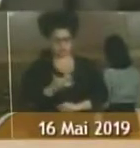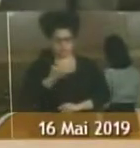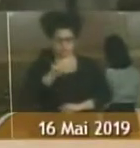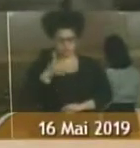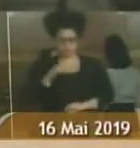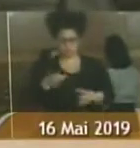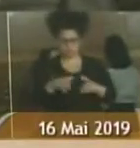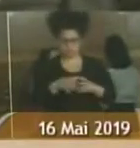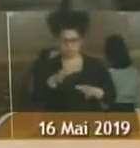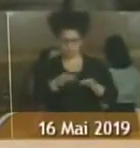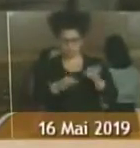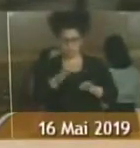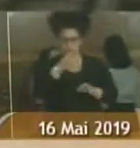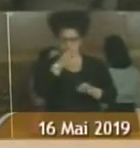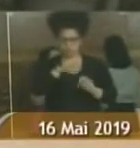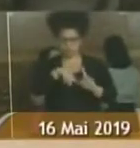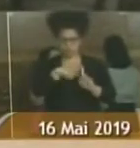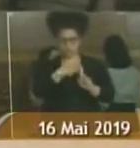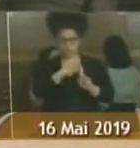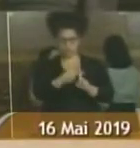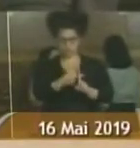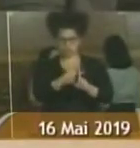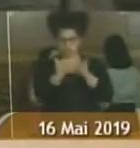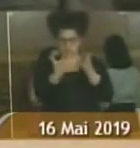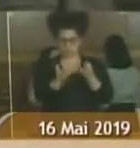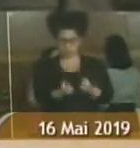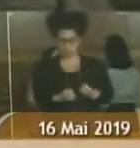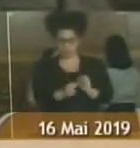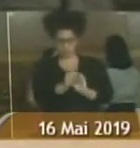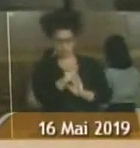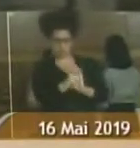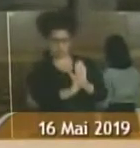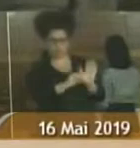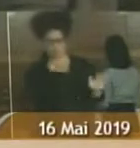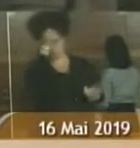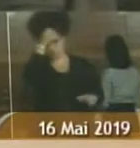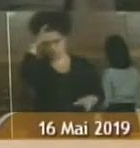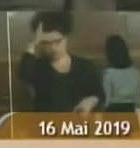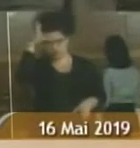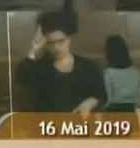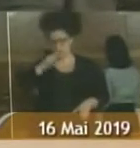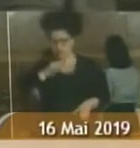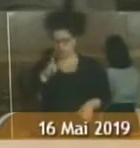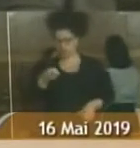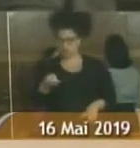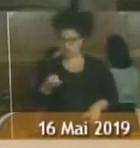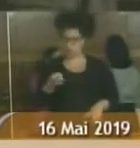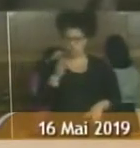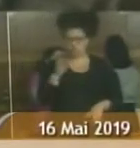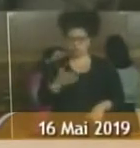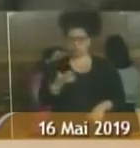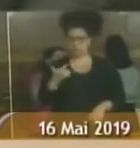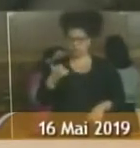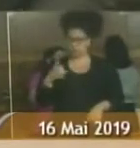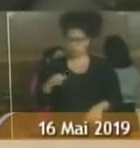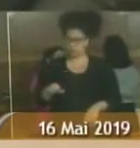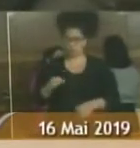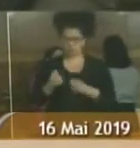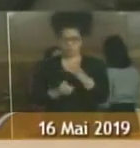da Comissão de Justiça, opinando favoravelmente a aprovação do ofício executivo número 1000/2018, de autoria do prefeito